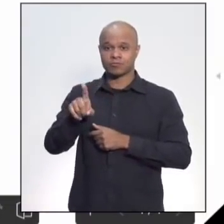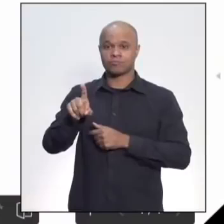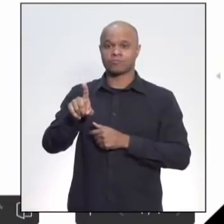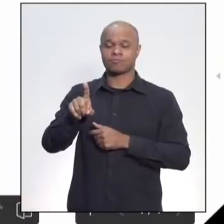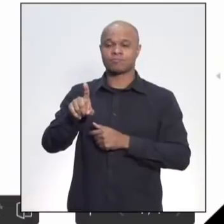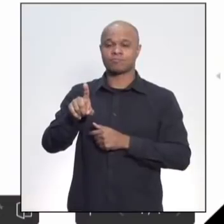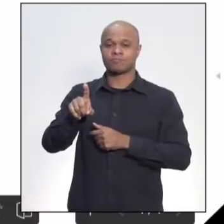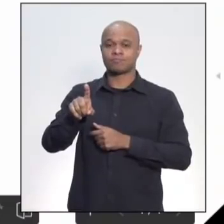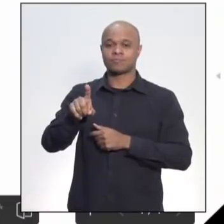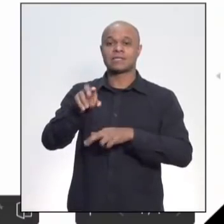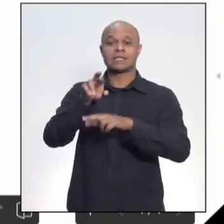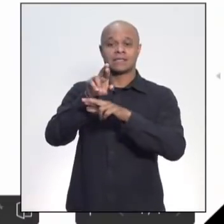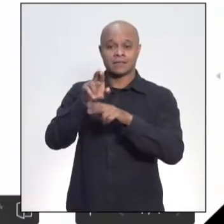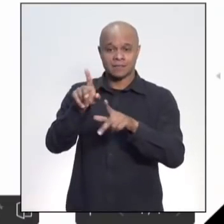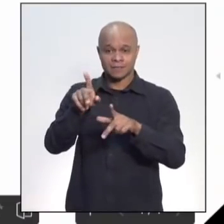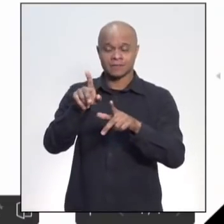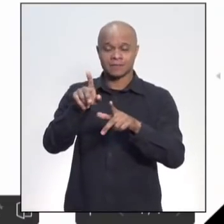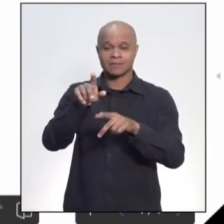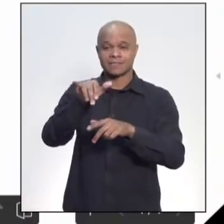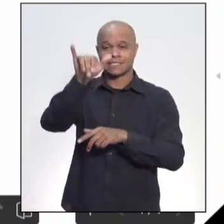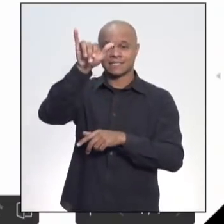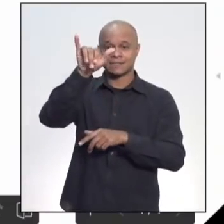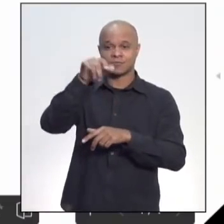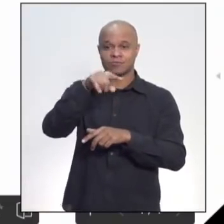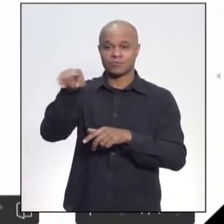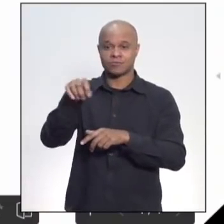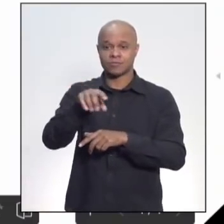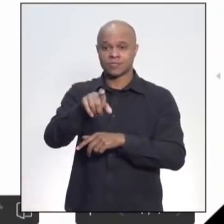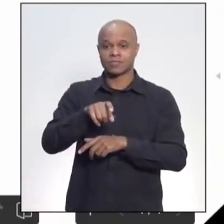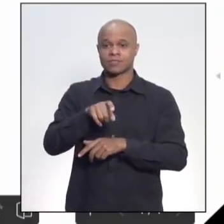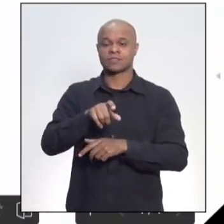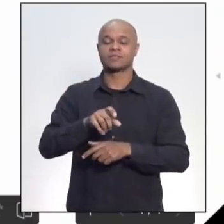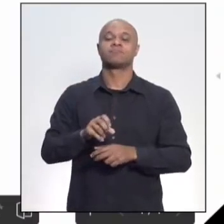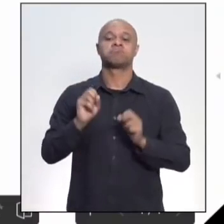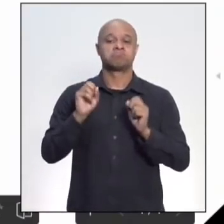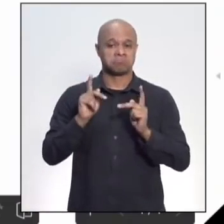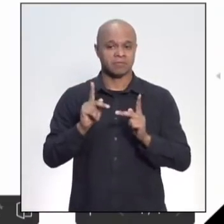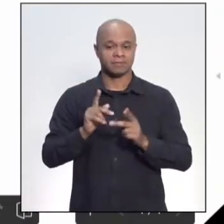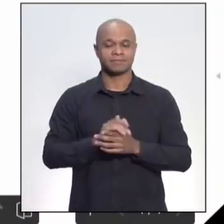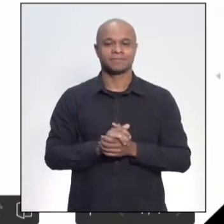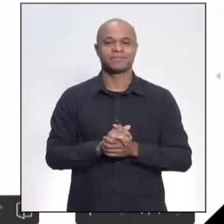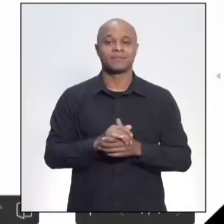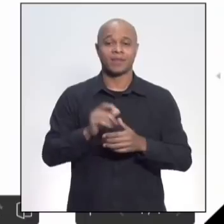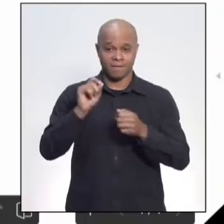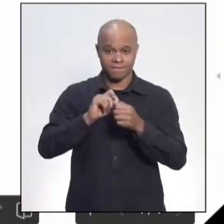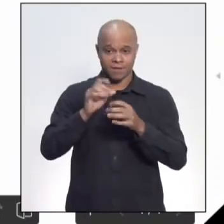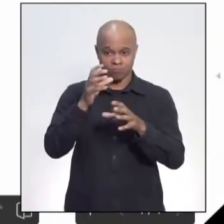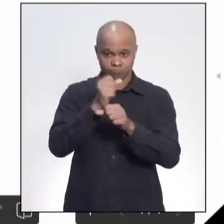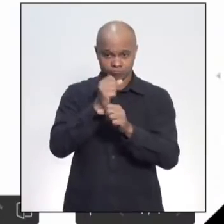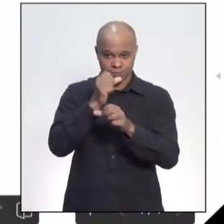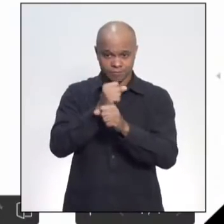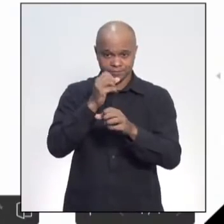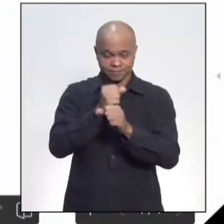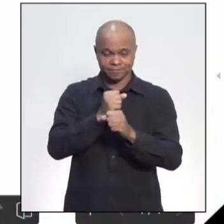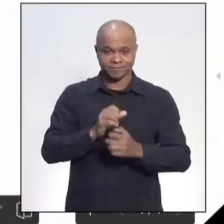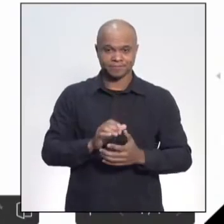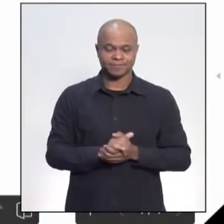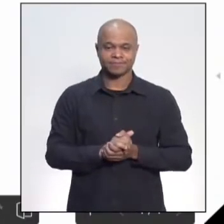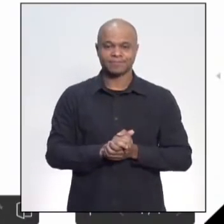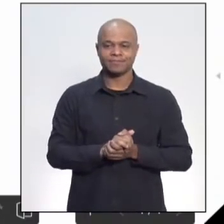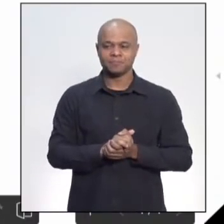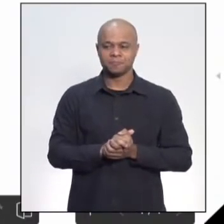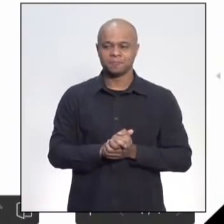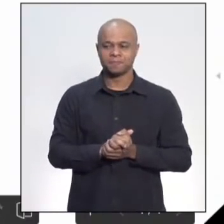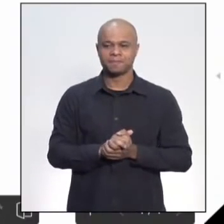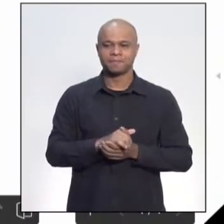A diferença entre o y e a diferença entre o x. Tudo bem? Vamos fazer a continha, então? Então, meu A